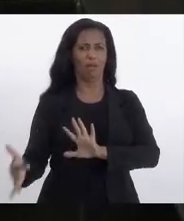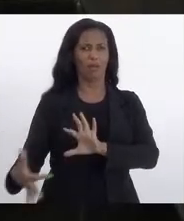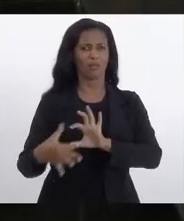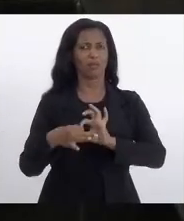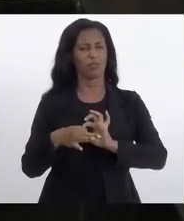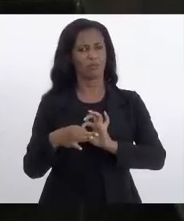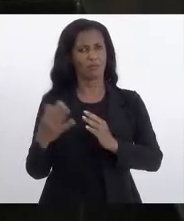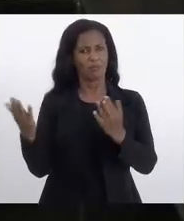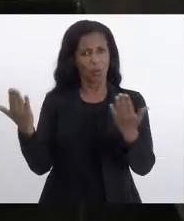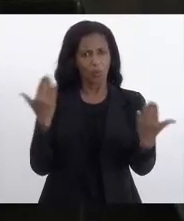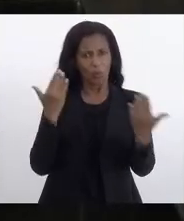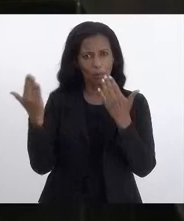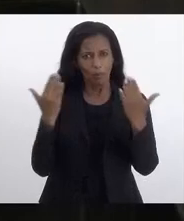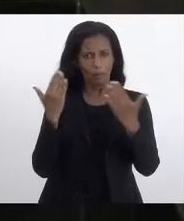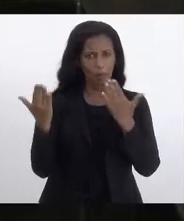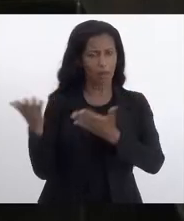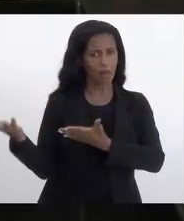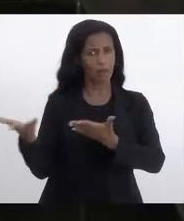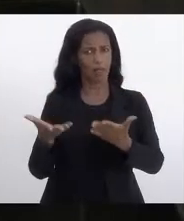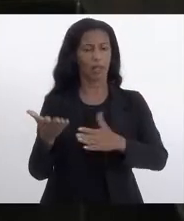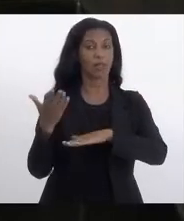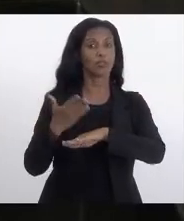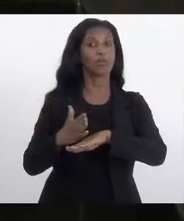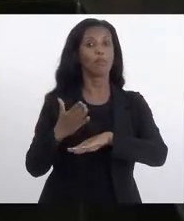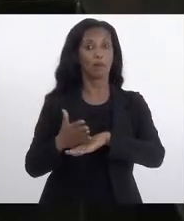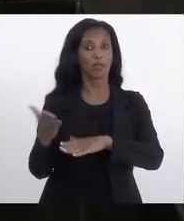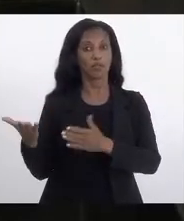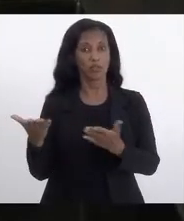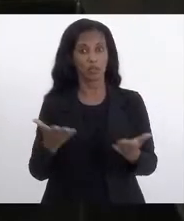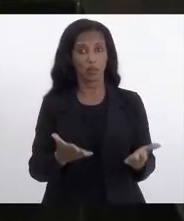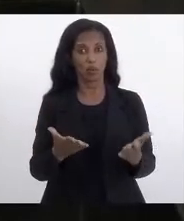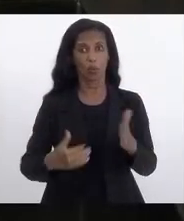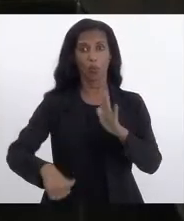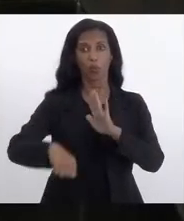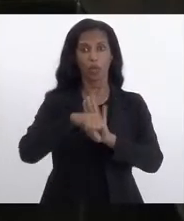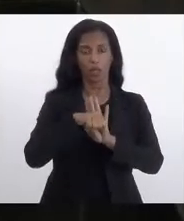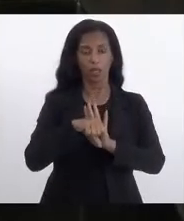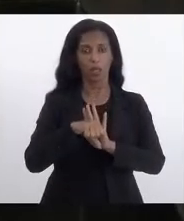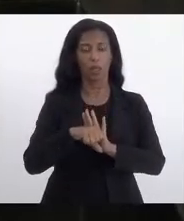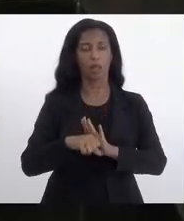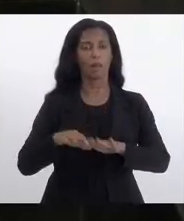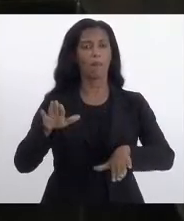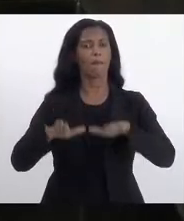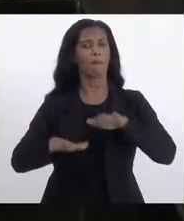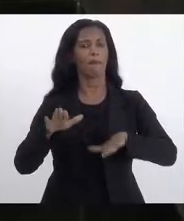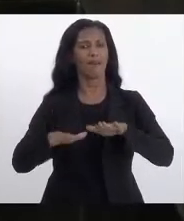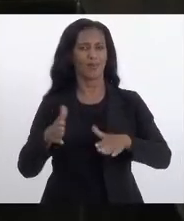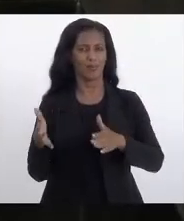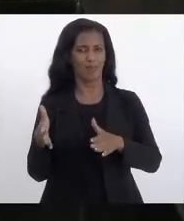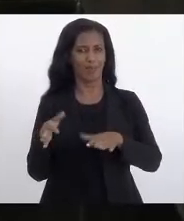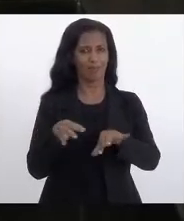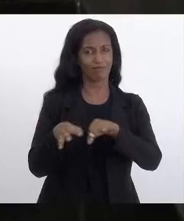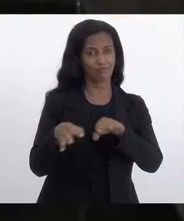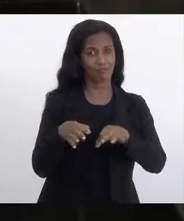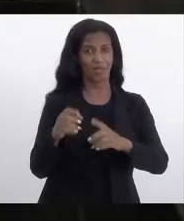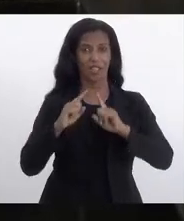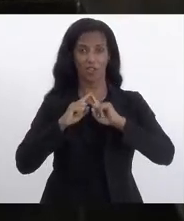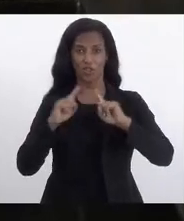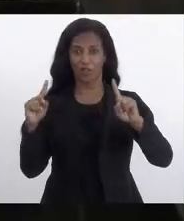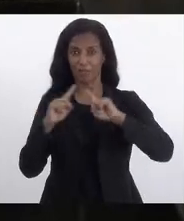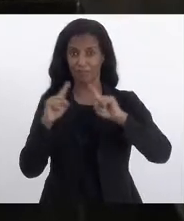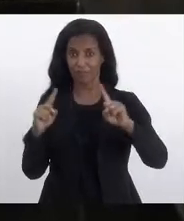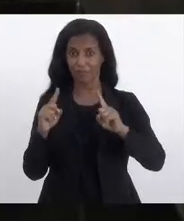e assemelhadas àquelas que praticam o crime mais ou menos organizado, que a gente critica, que a